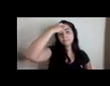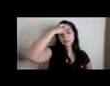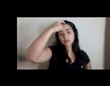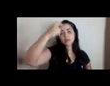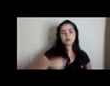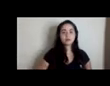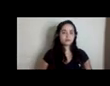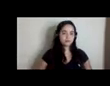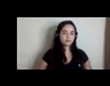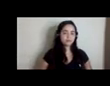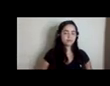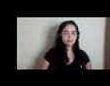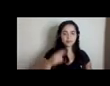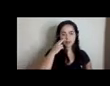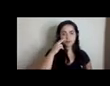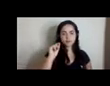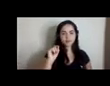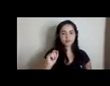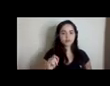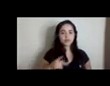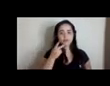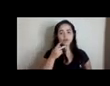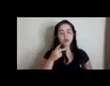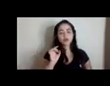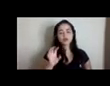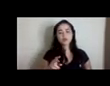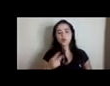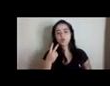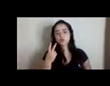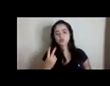E vejam que, falando apenas de